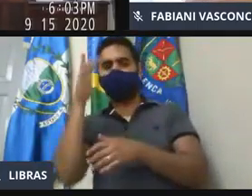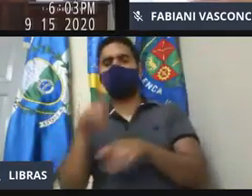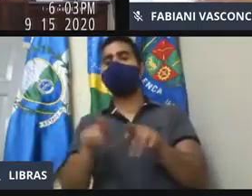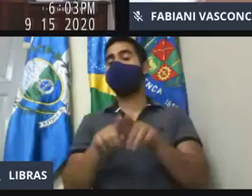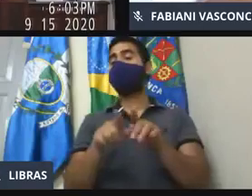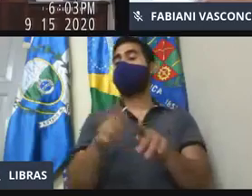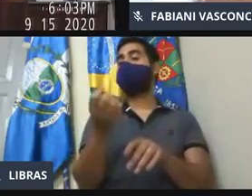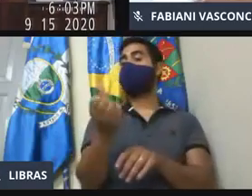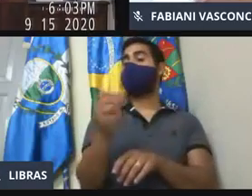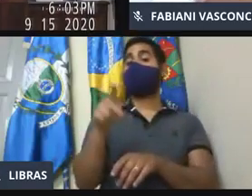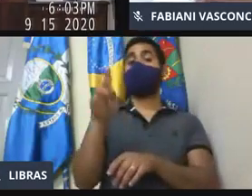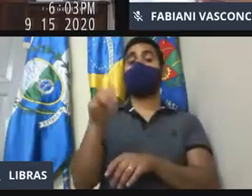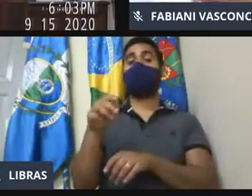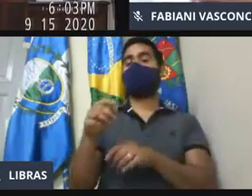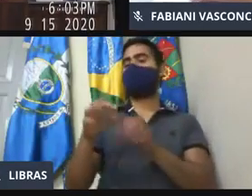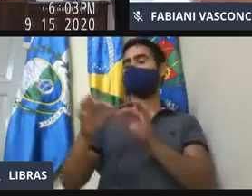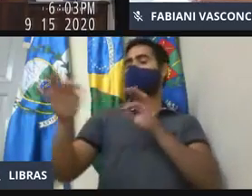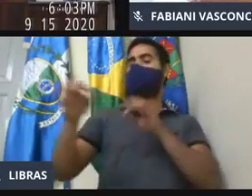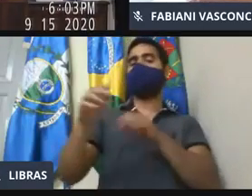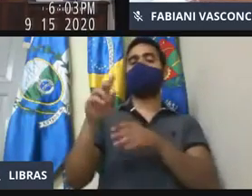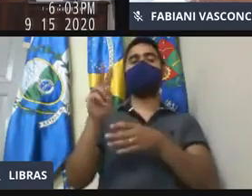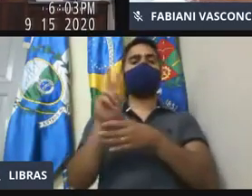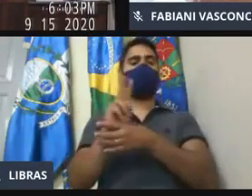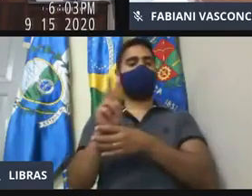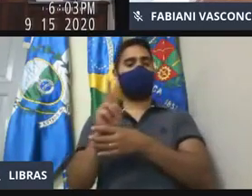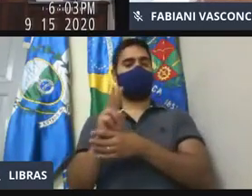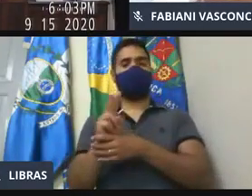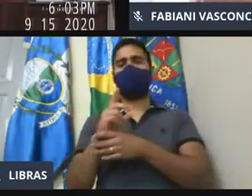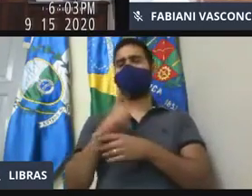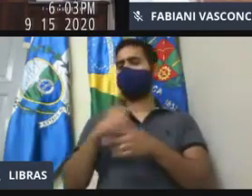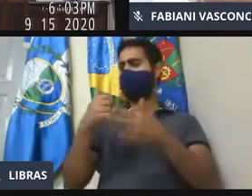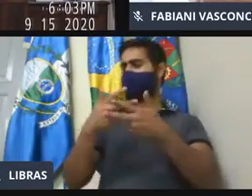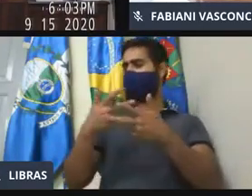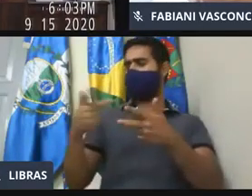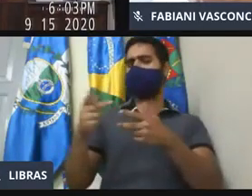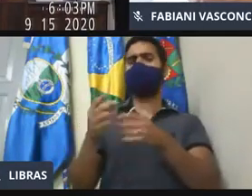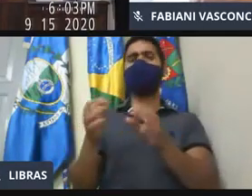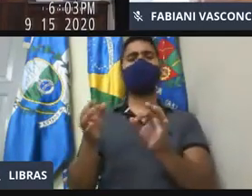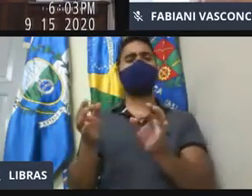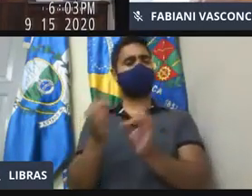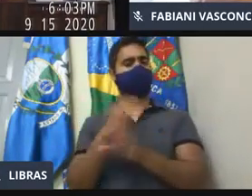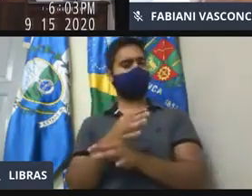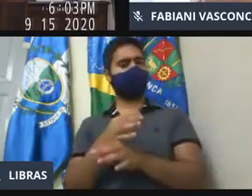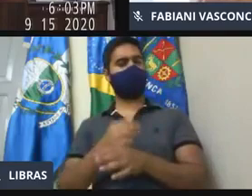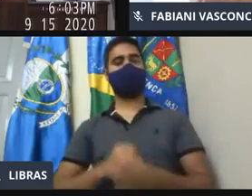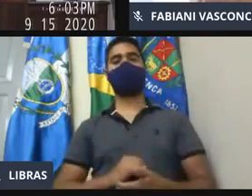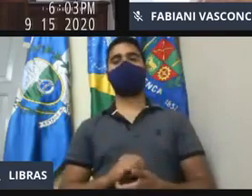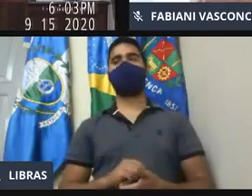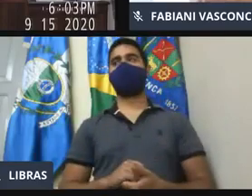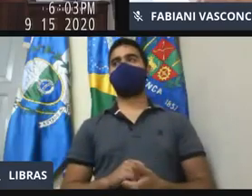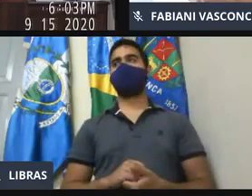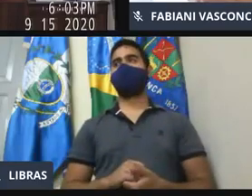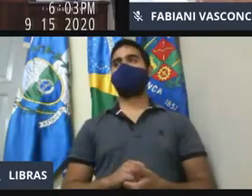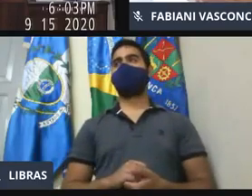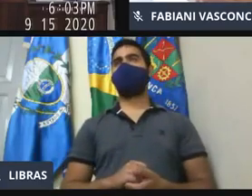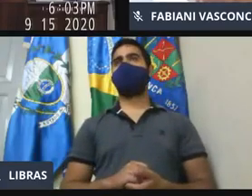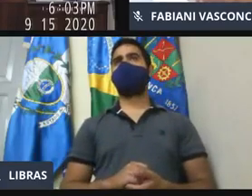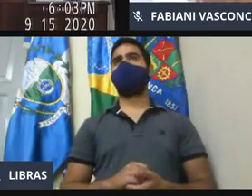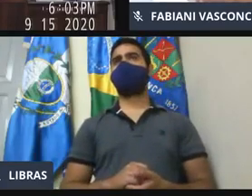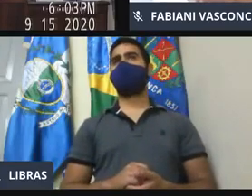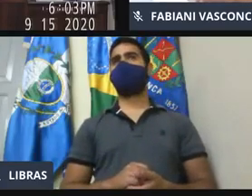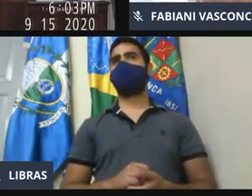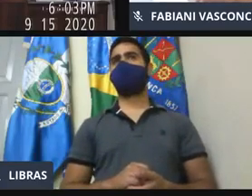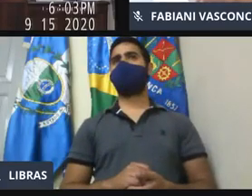da sede, e é dotado de infraestrutura de gerenciamento de acompanhamento técnico-científico, constando o modo de contabilizar os desidratos.